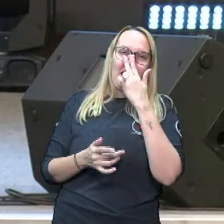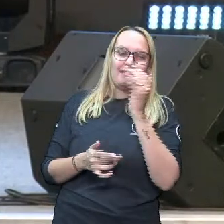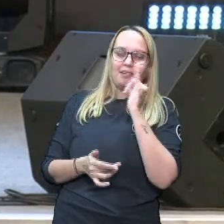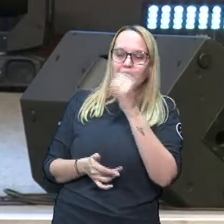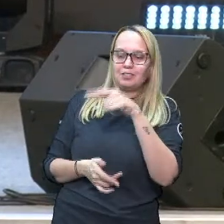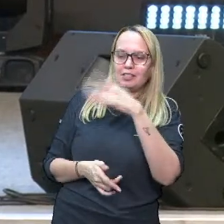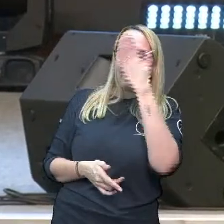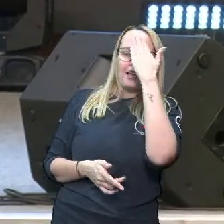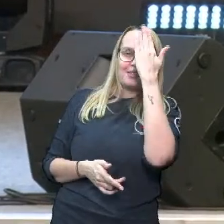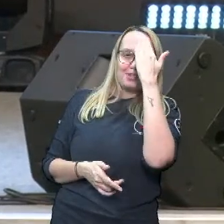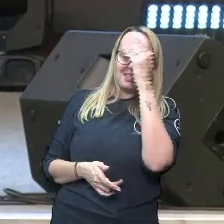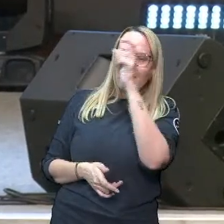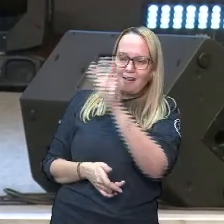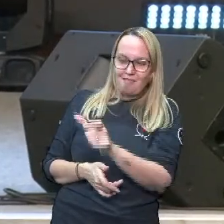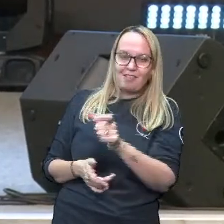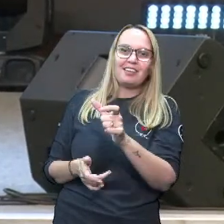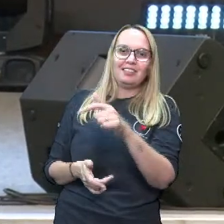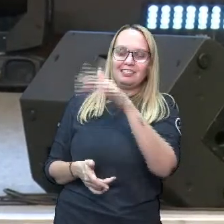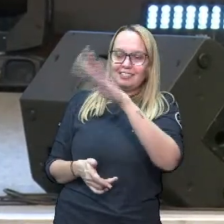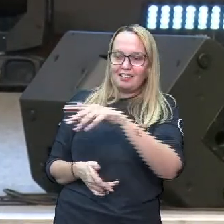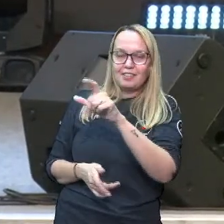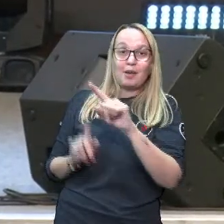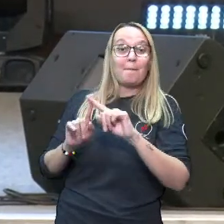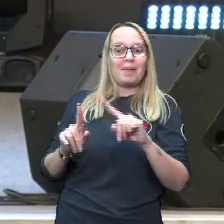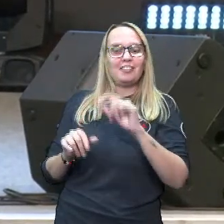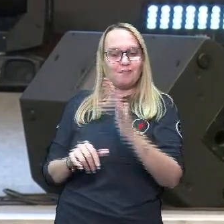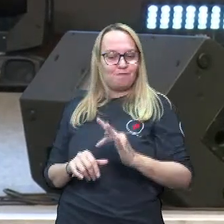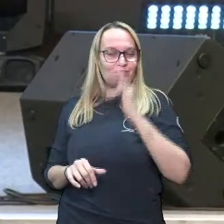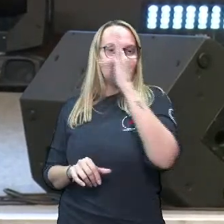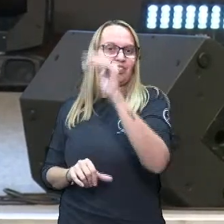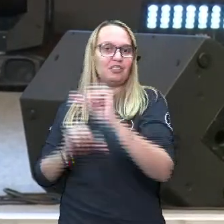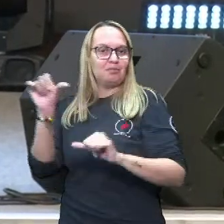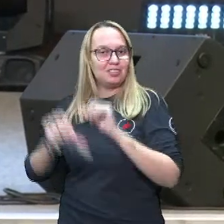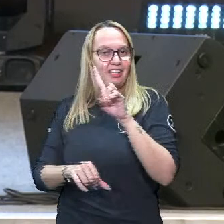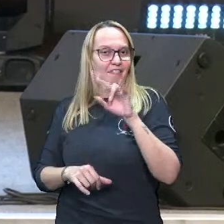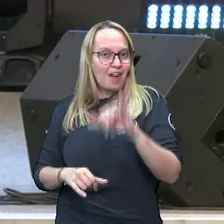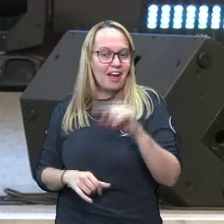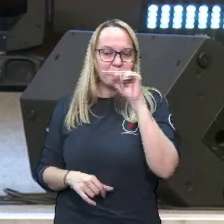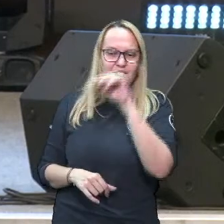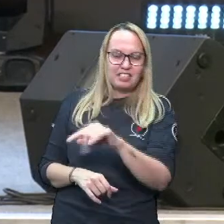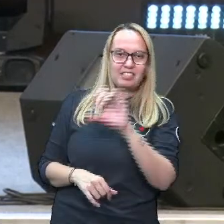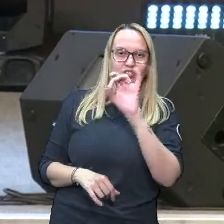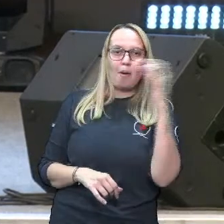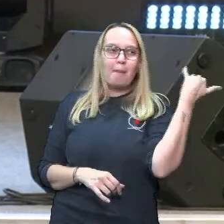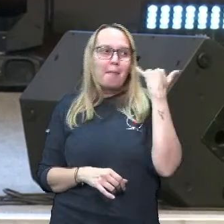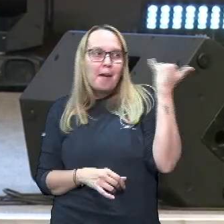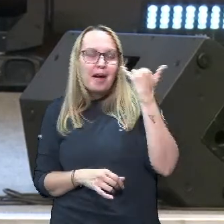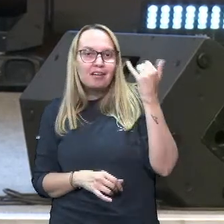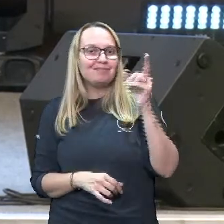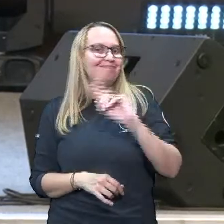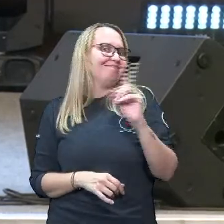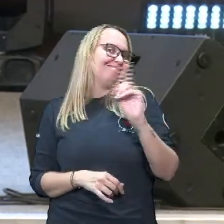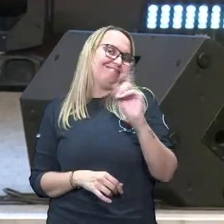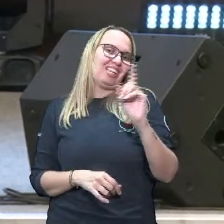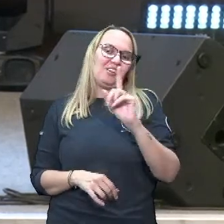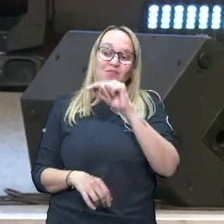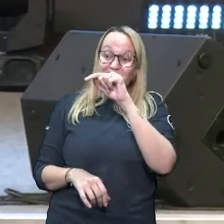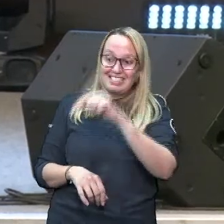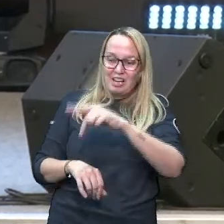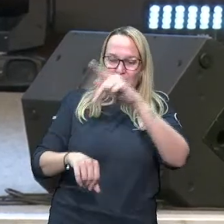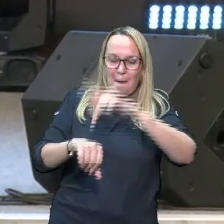quem você vai se tornar, Pedro. Ou seja, você não será apenas alguém que ouve, mas vai se tornar uma pedra